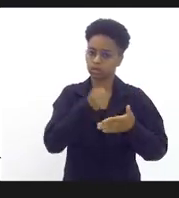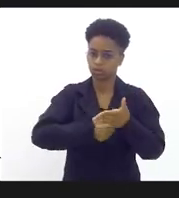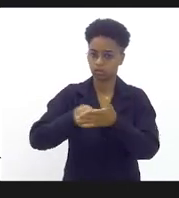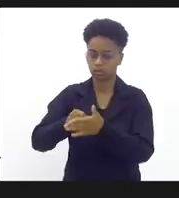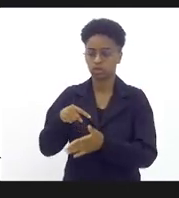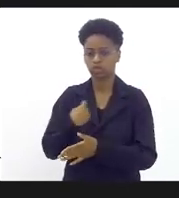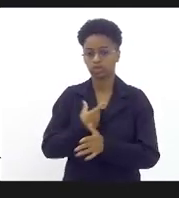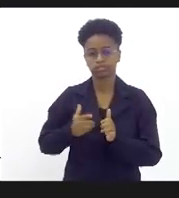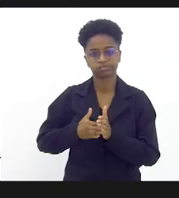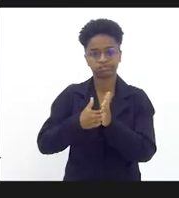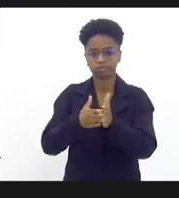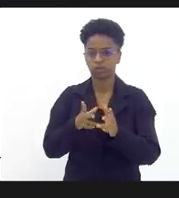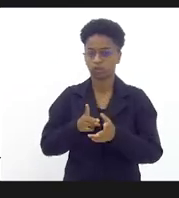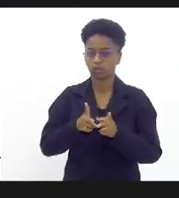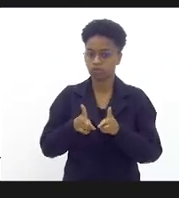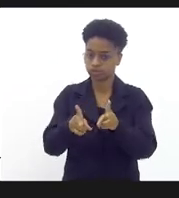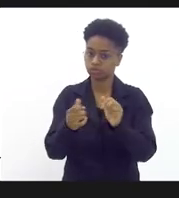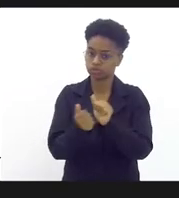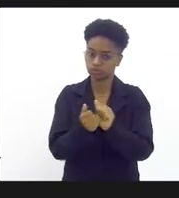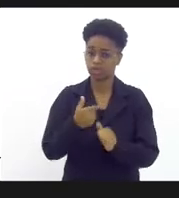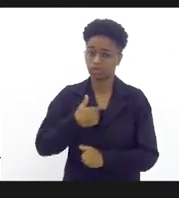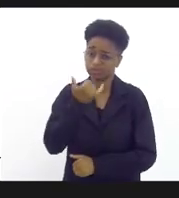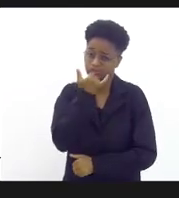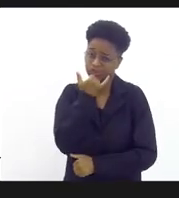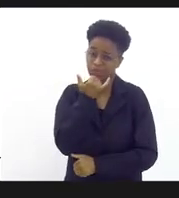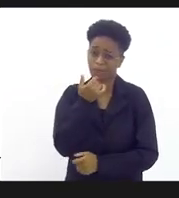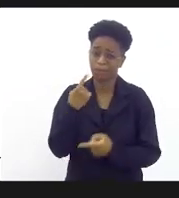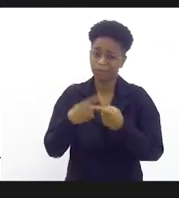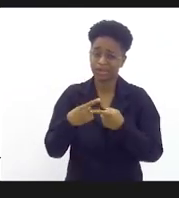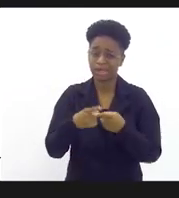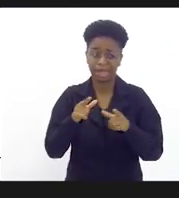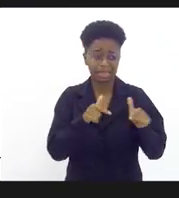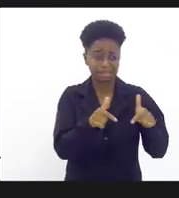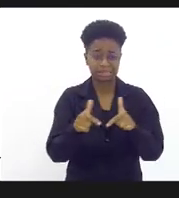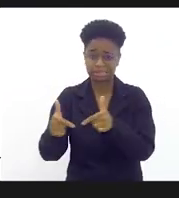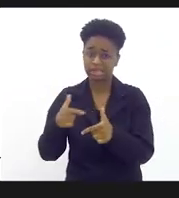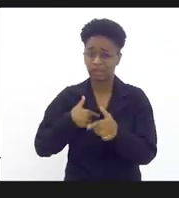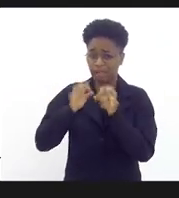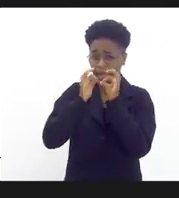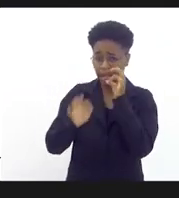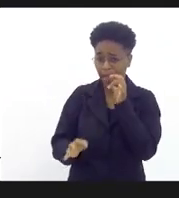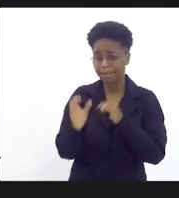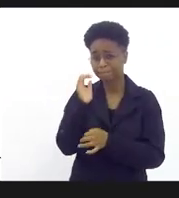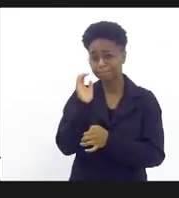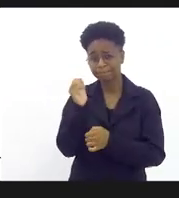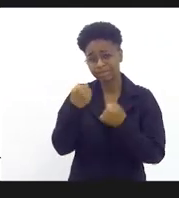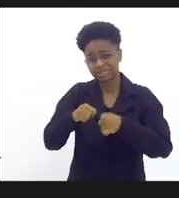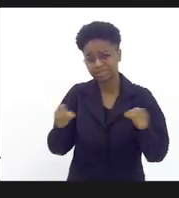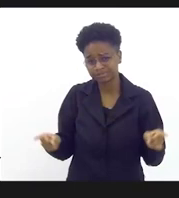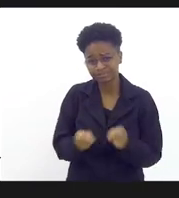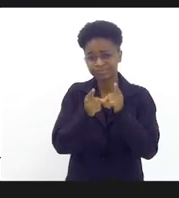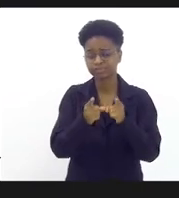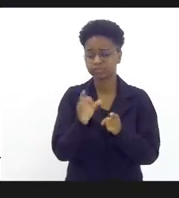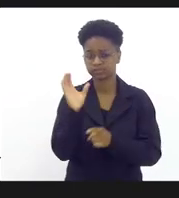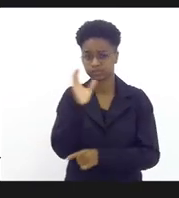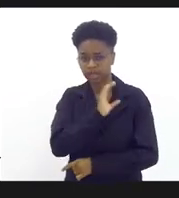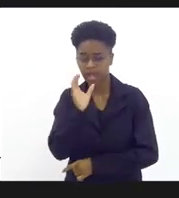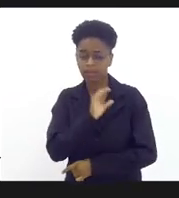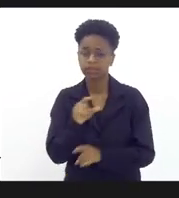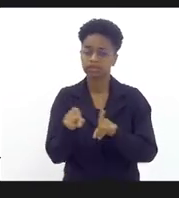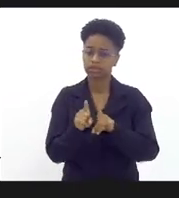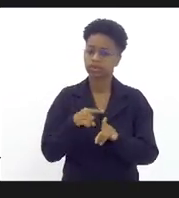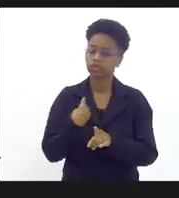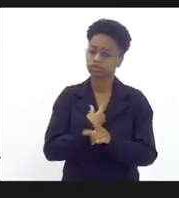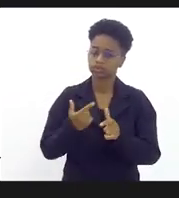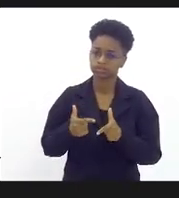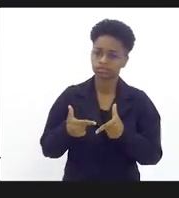vai seguir junto. Eu peço perdão, eu estou no meio de várias agendas, então a minha fala tem que ser um pouco mais encurtada, mas a gente vai seguir na